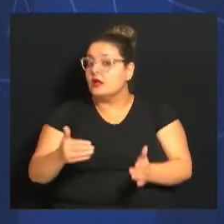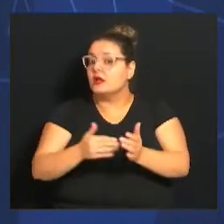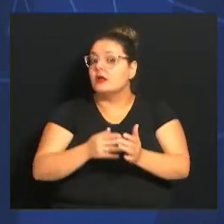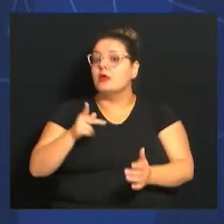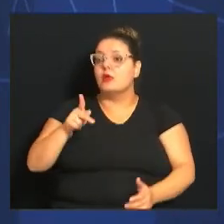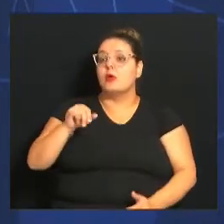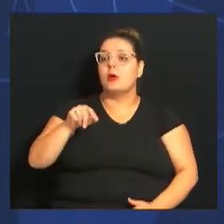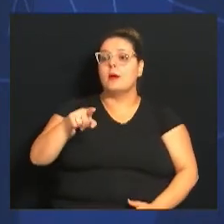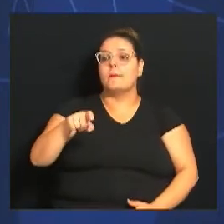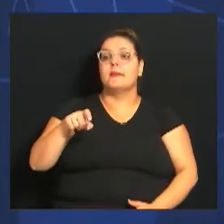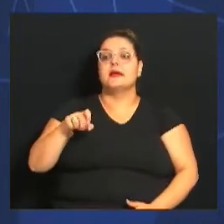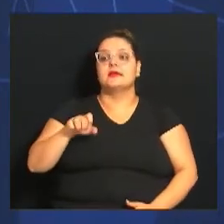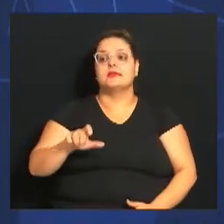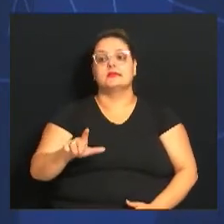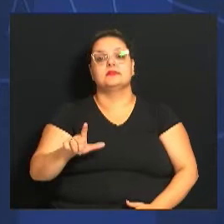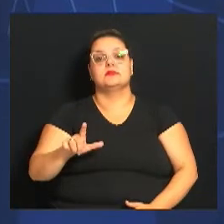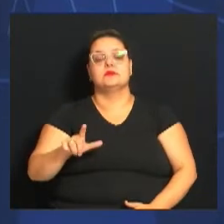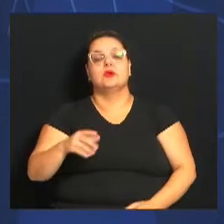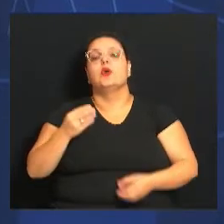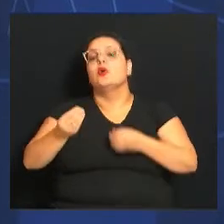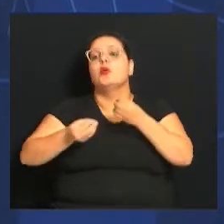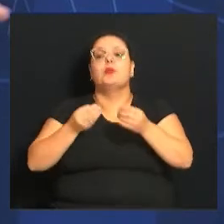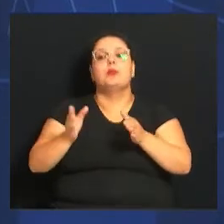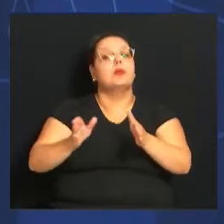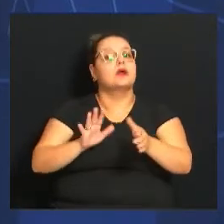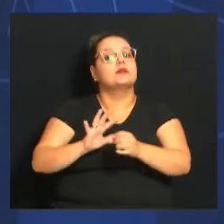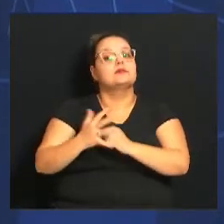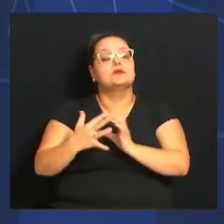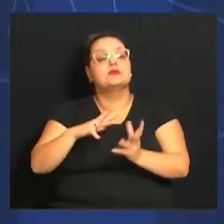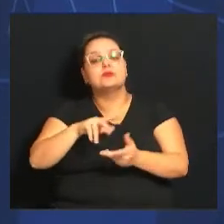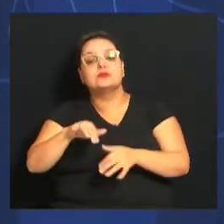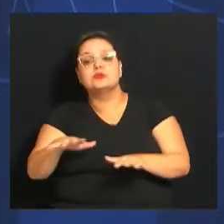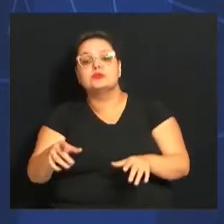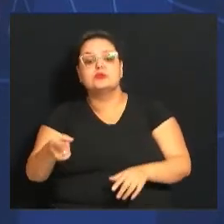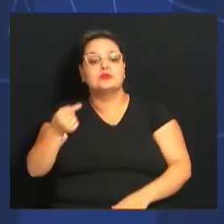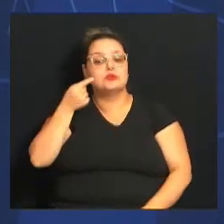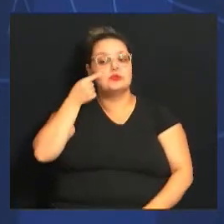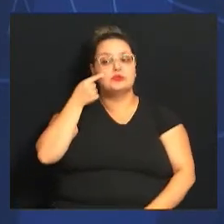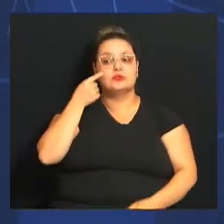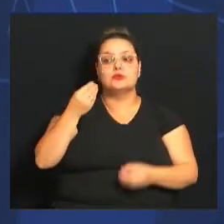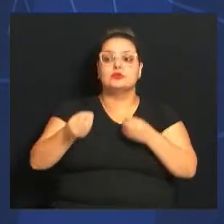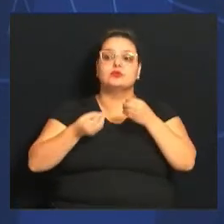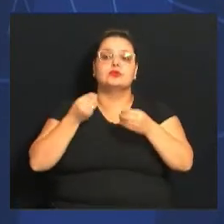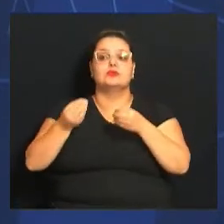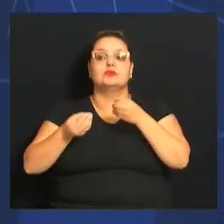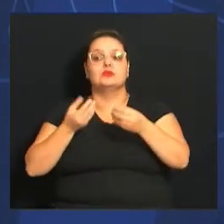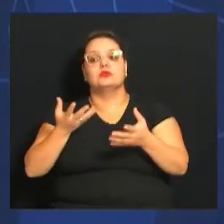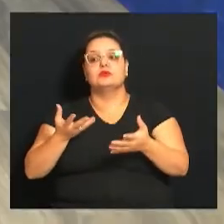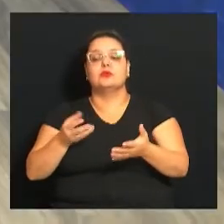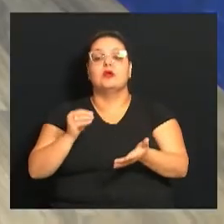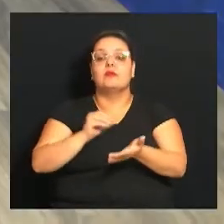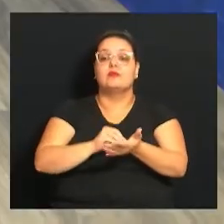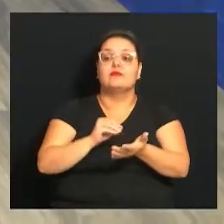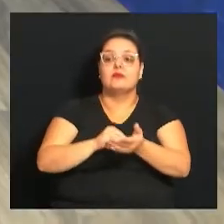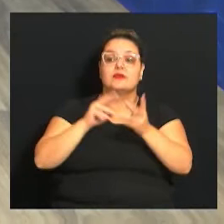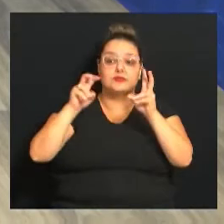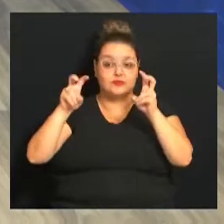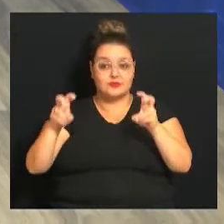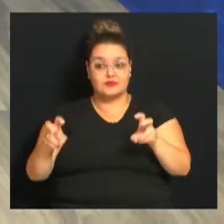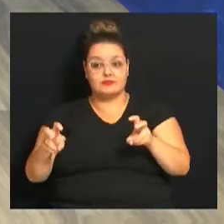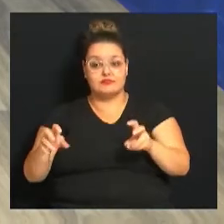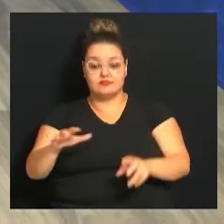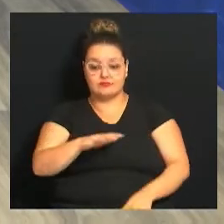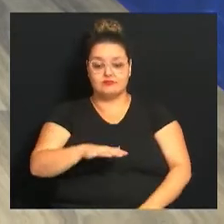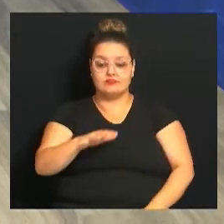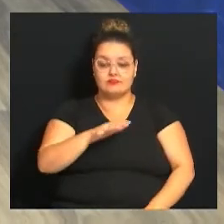streaming? Foi no período de pandemia, no período de observação, de falta de assunto no mercado? Você falou, opa,